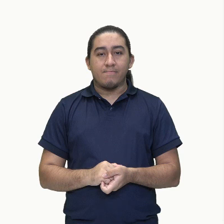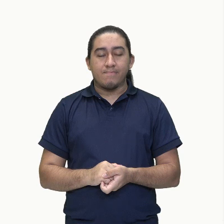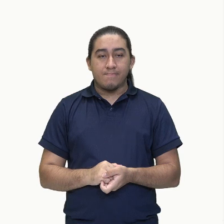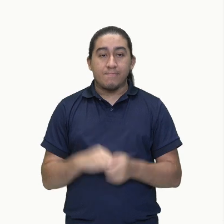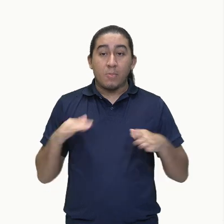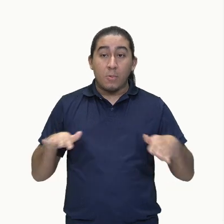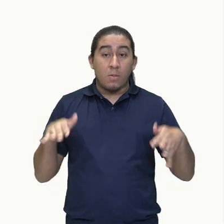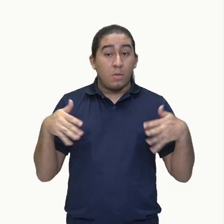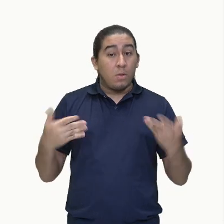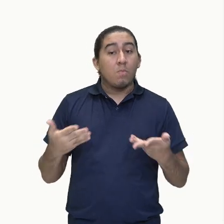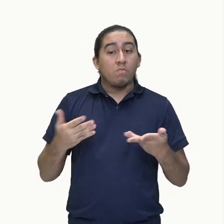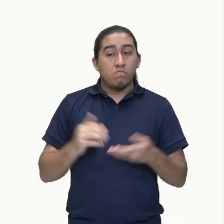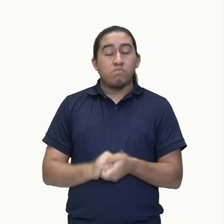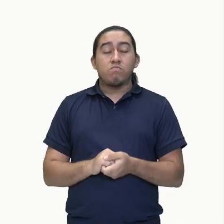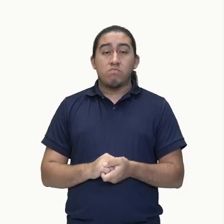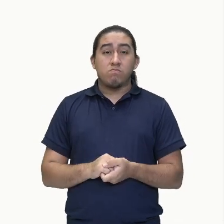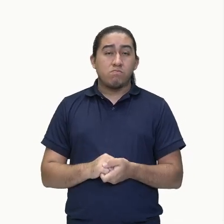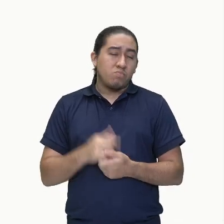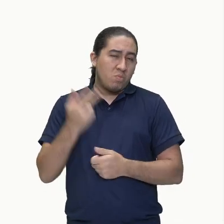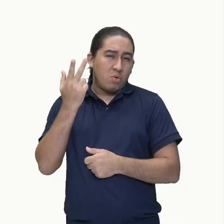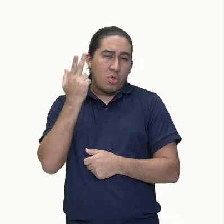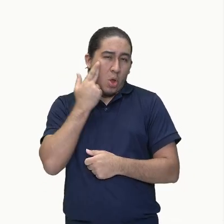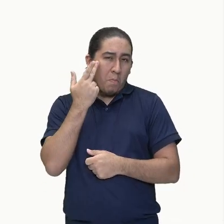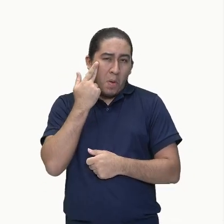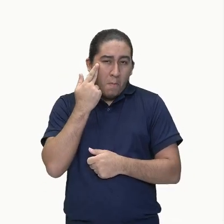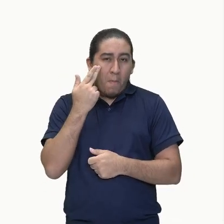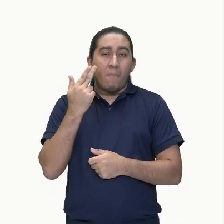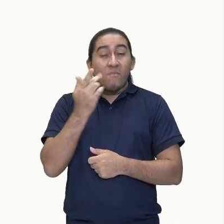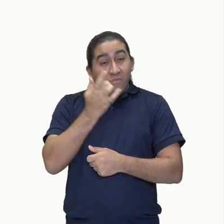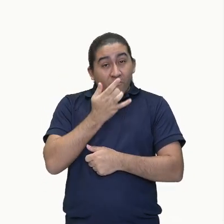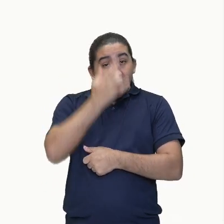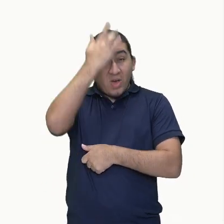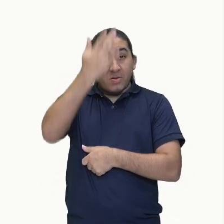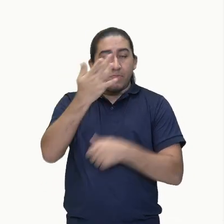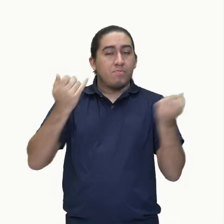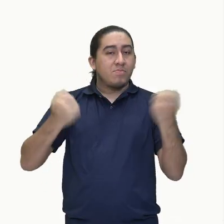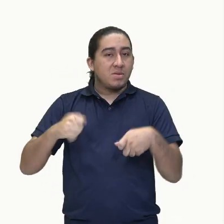Então, é sempre tranquilo assim. Eu tenho que entender o que